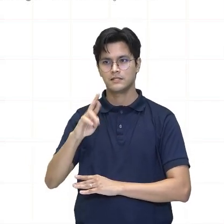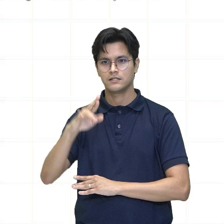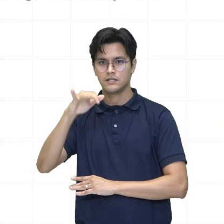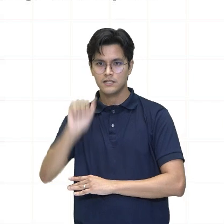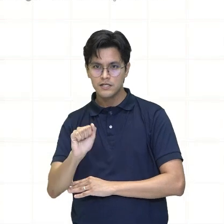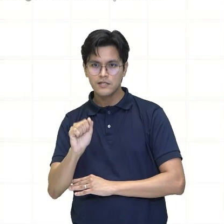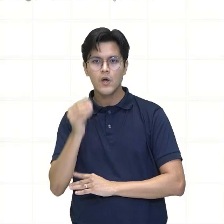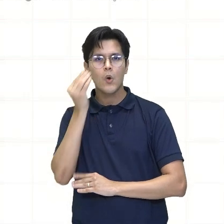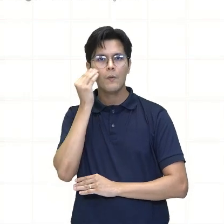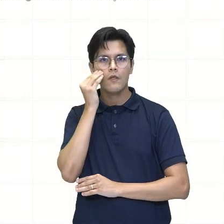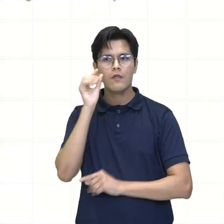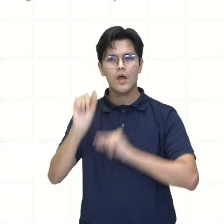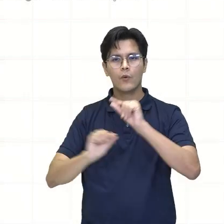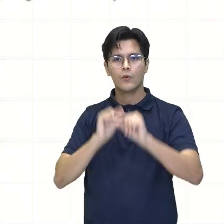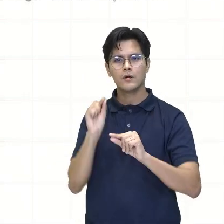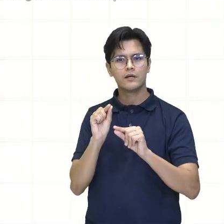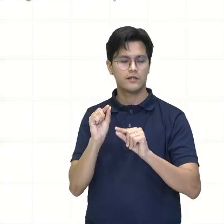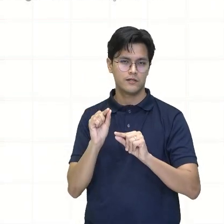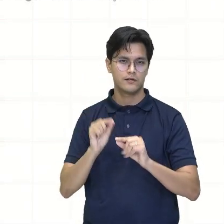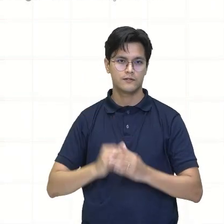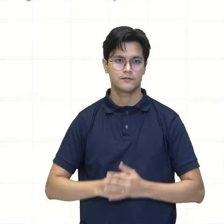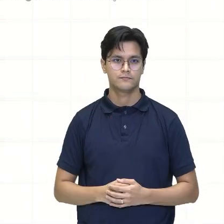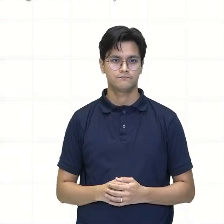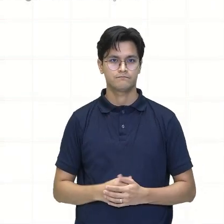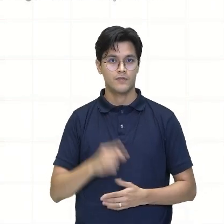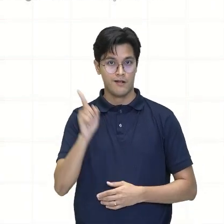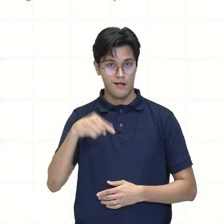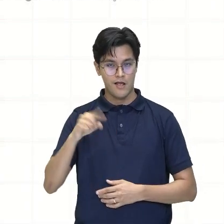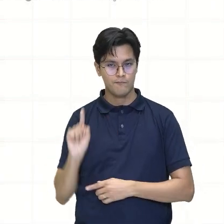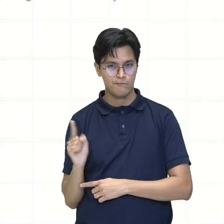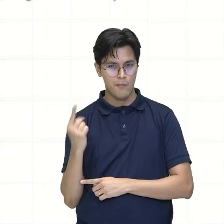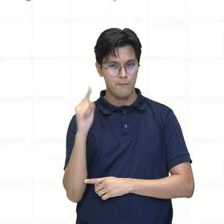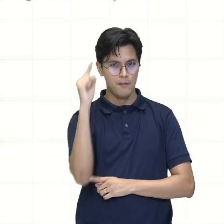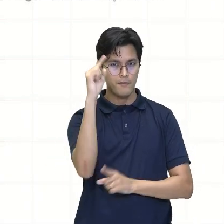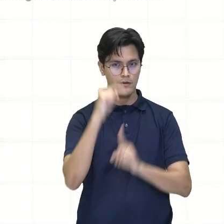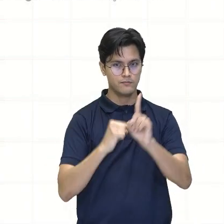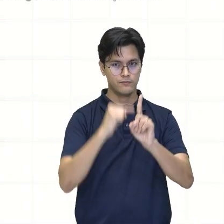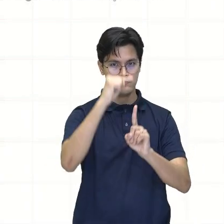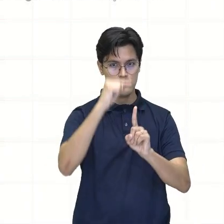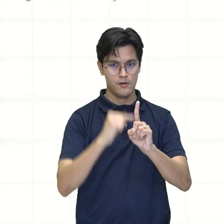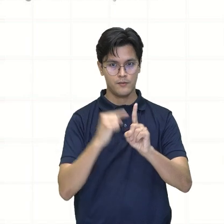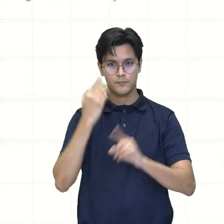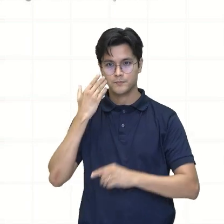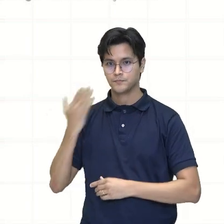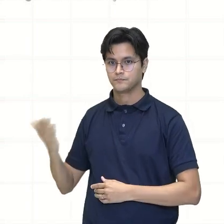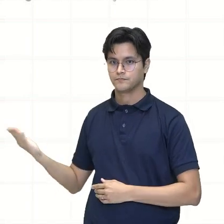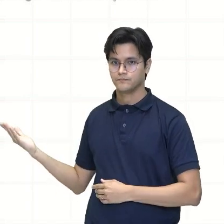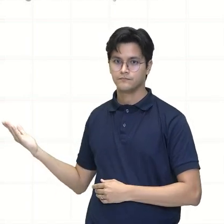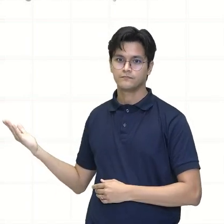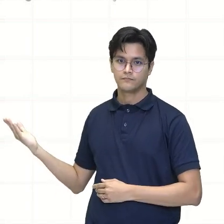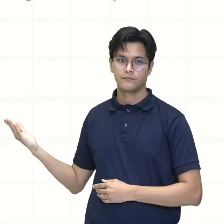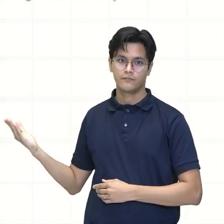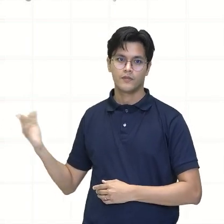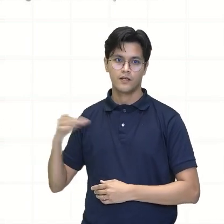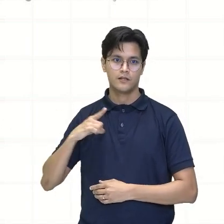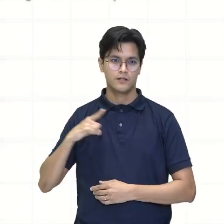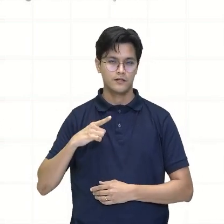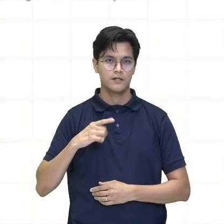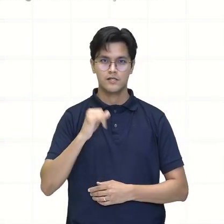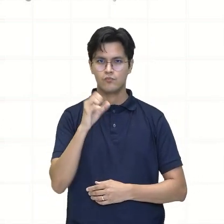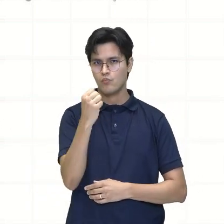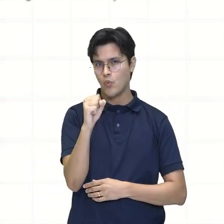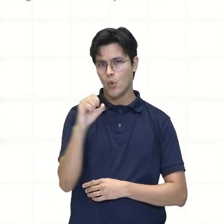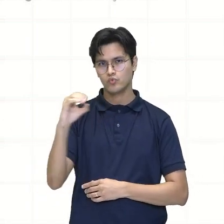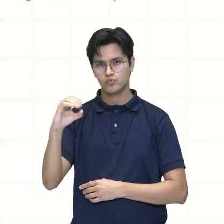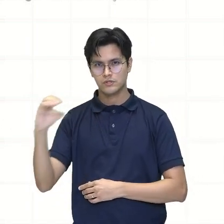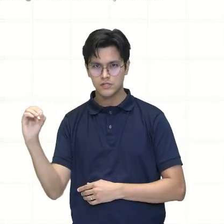observar, que nada mais é, gente, que a altitude, tá bom? Aqui, a altitude de 800 metros,